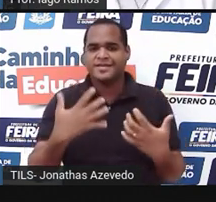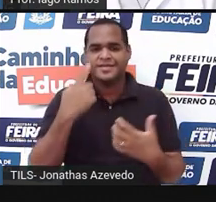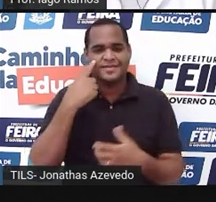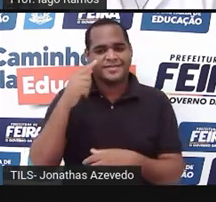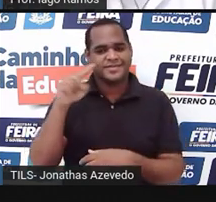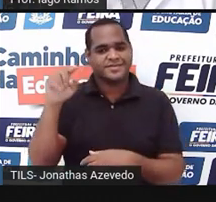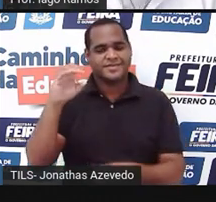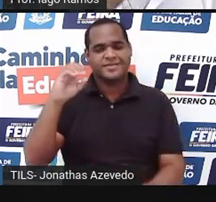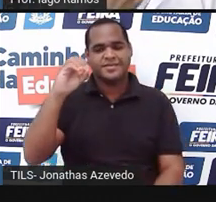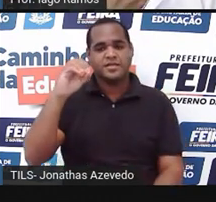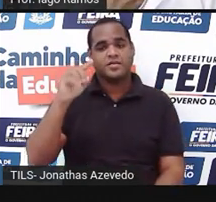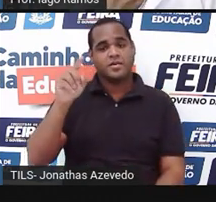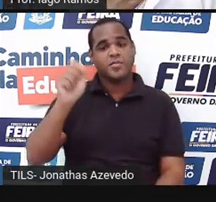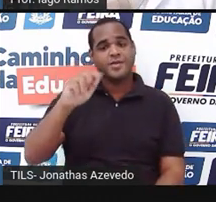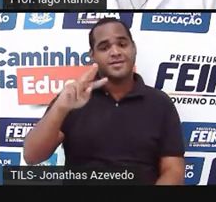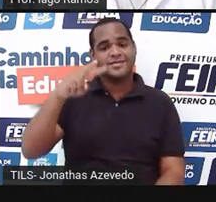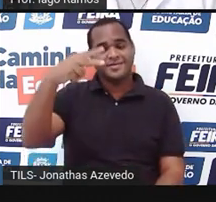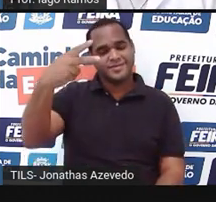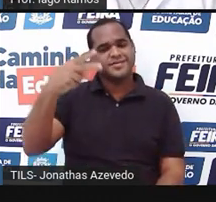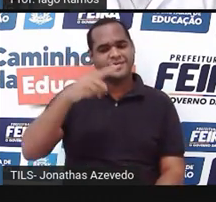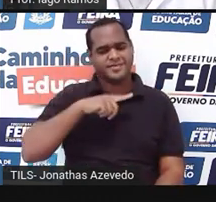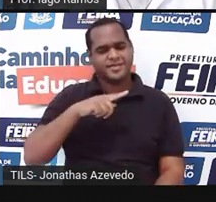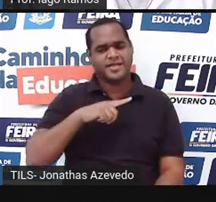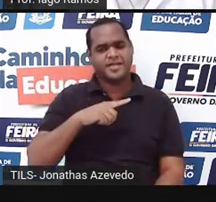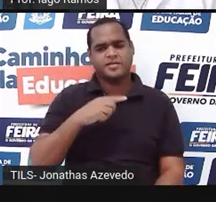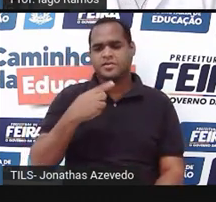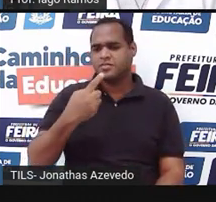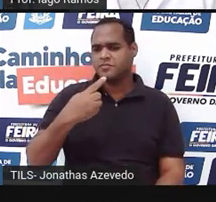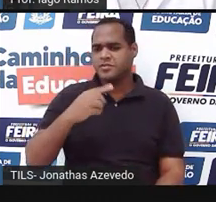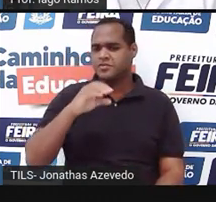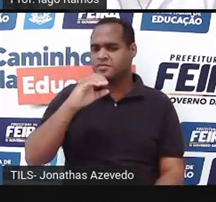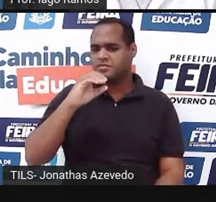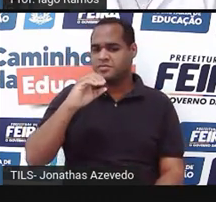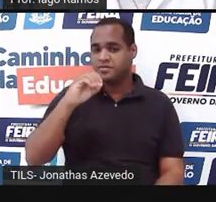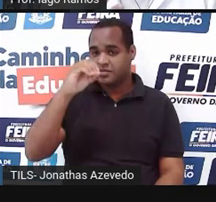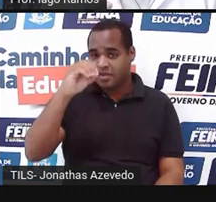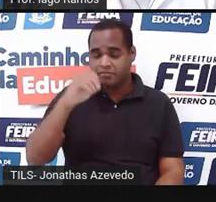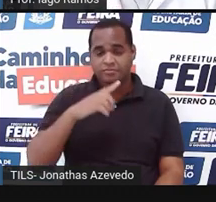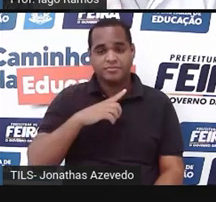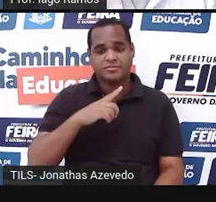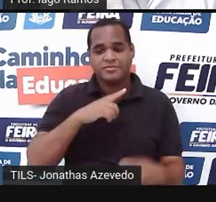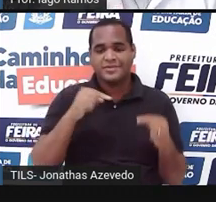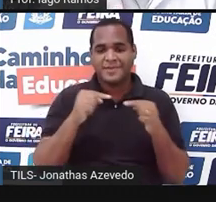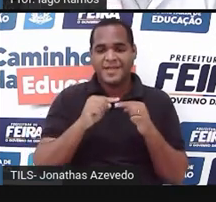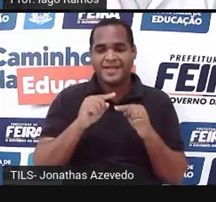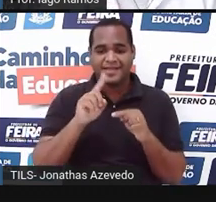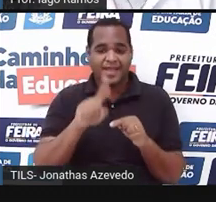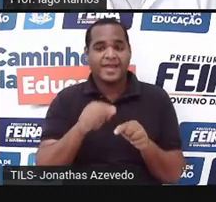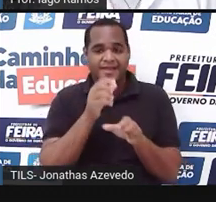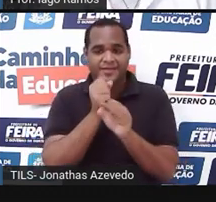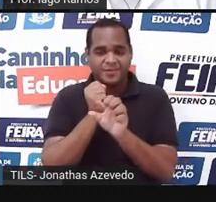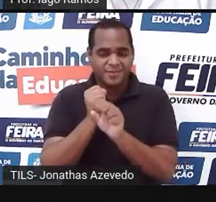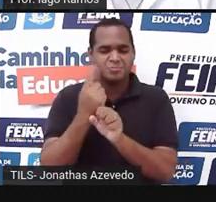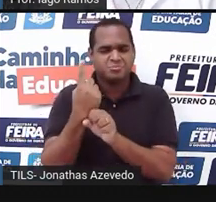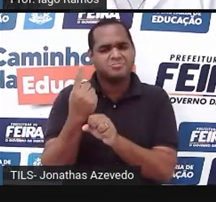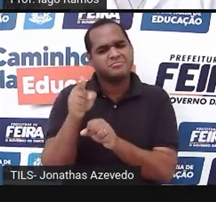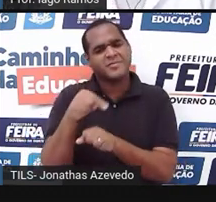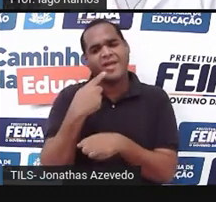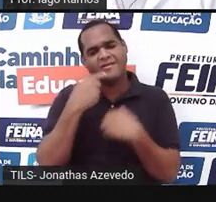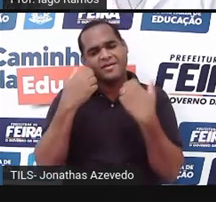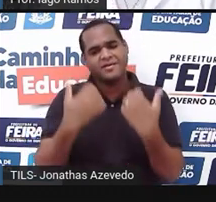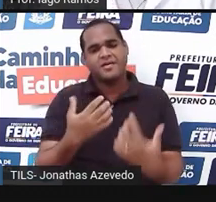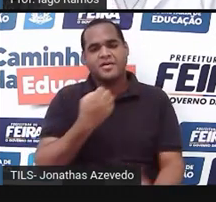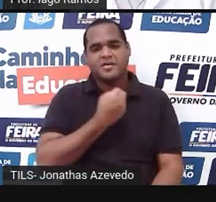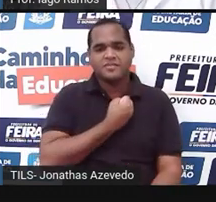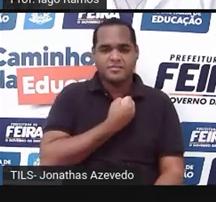vai estar elevado a 21 o primeiro grau a incógnita está levado a um aí você fala mas